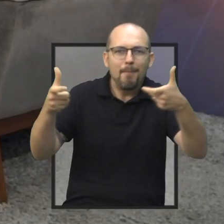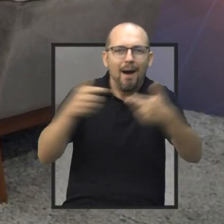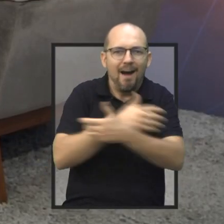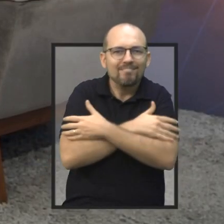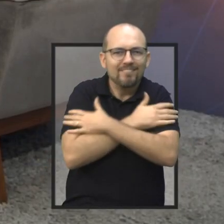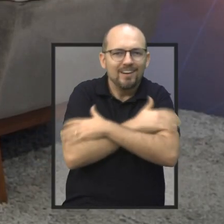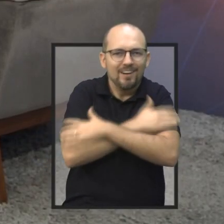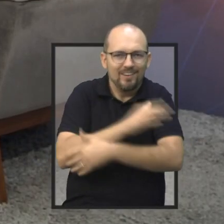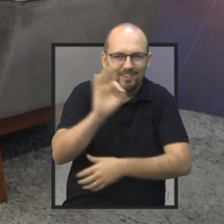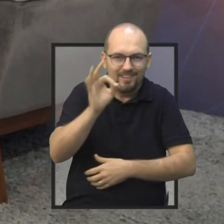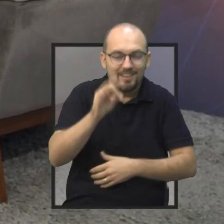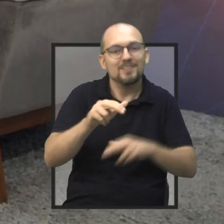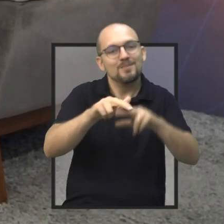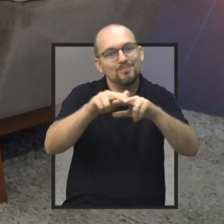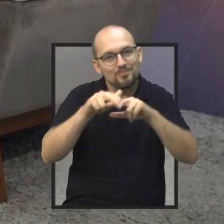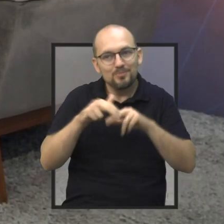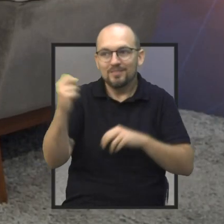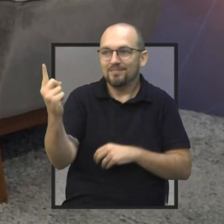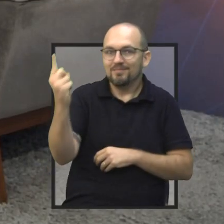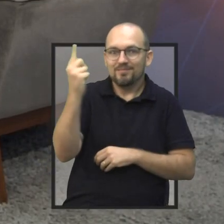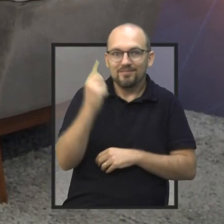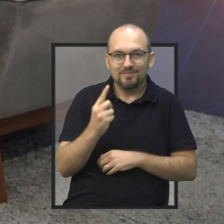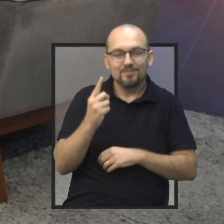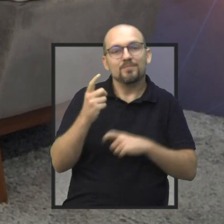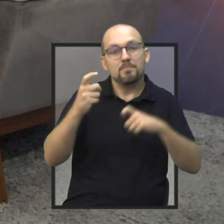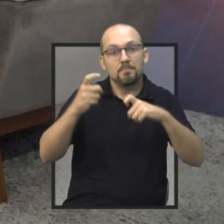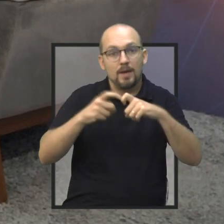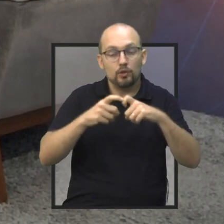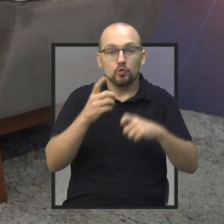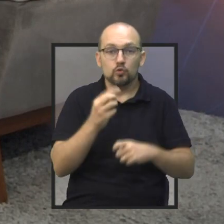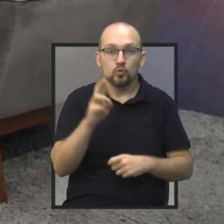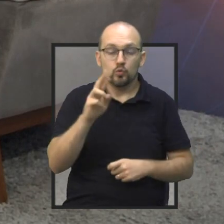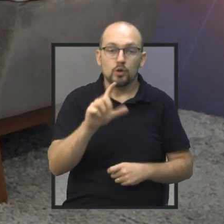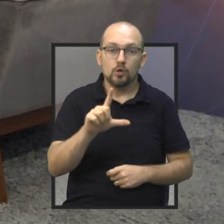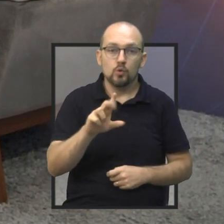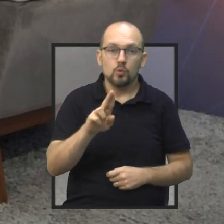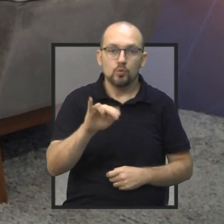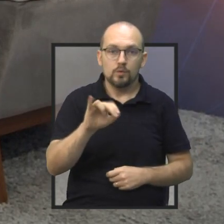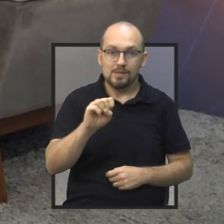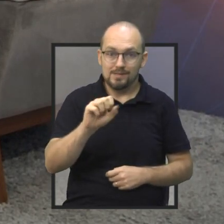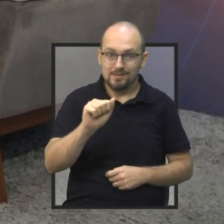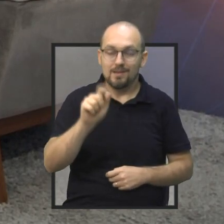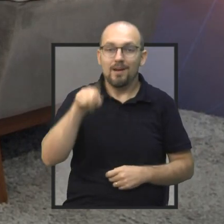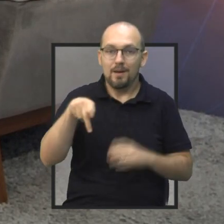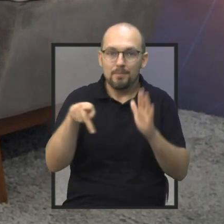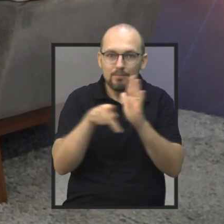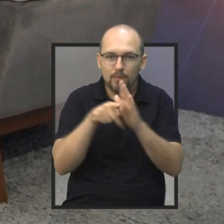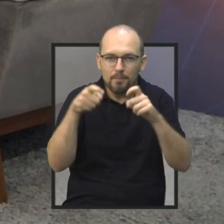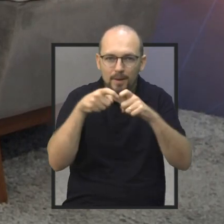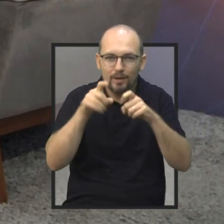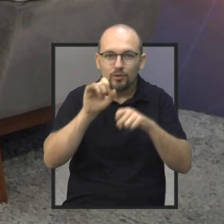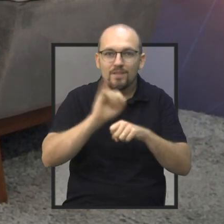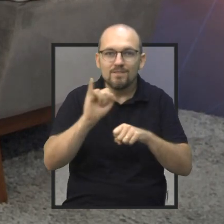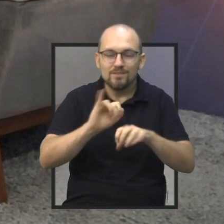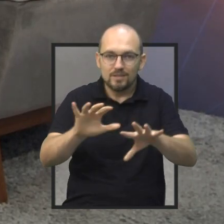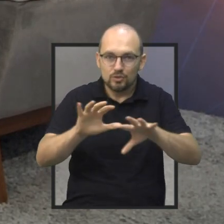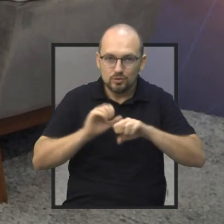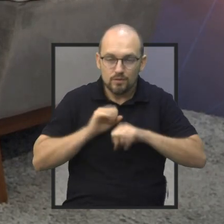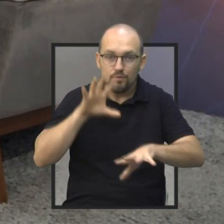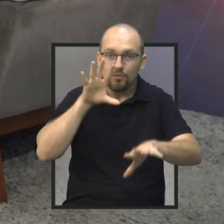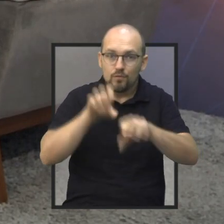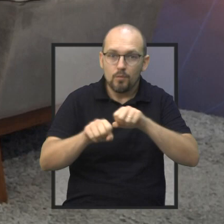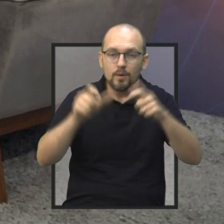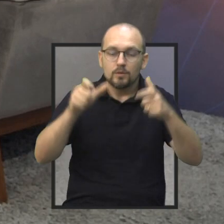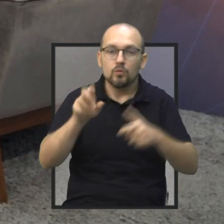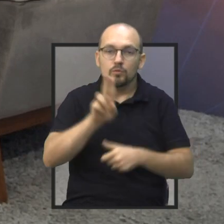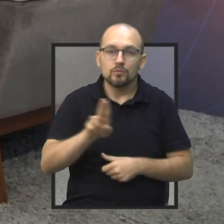gente sobre esse assunto, a gente chamou a doutora Luísa Sajovic Conte, que ela é infectologista, formada pela Universidade de